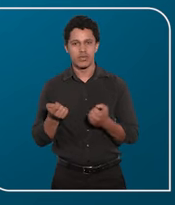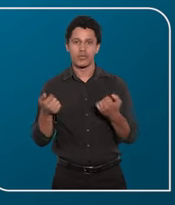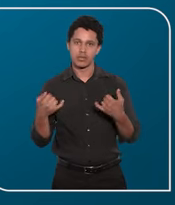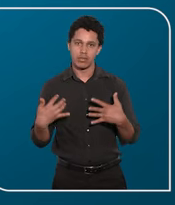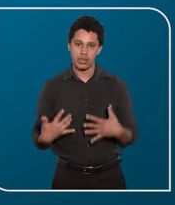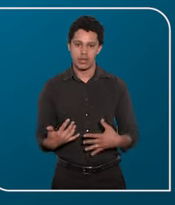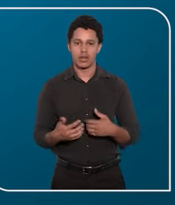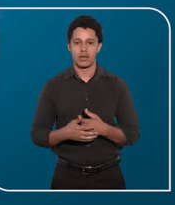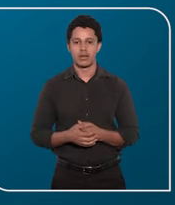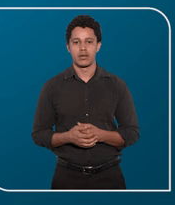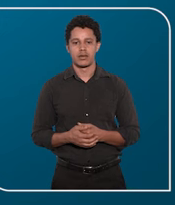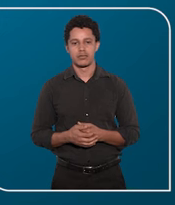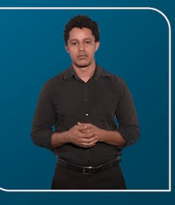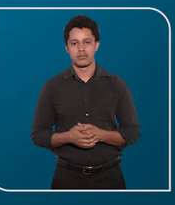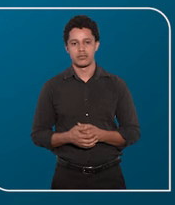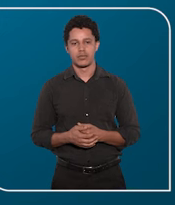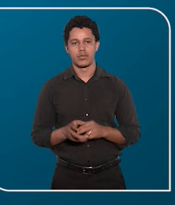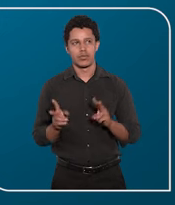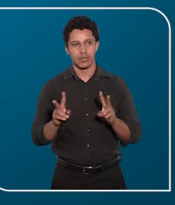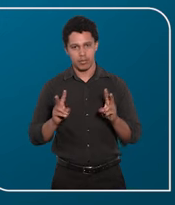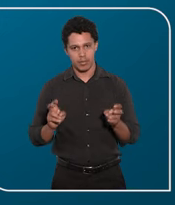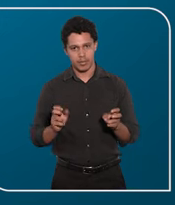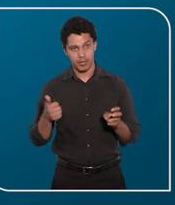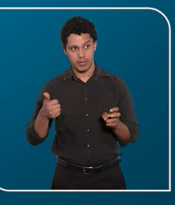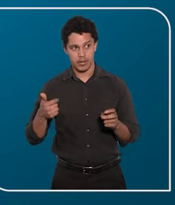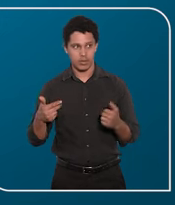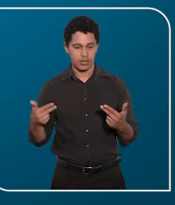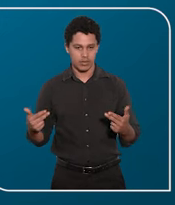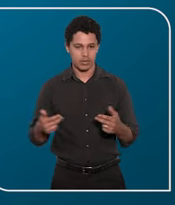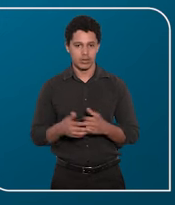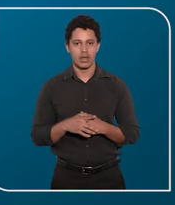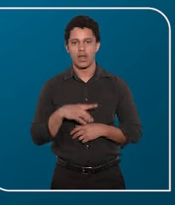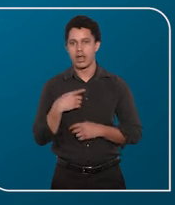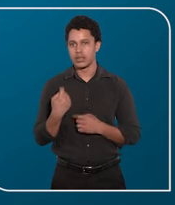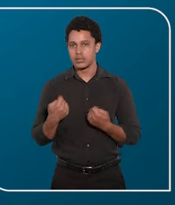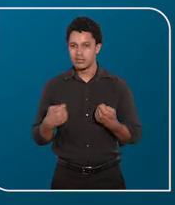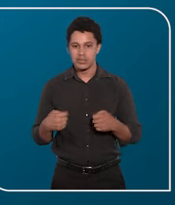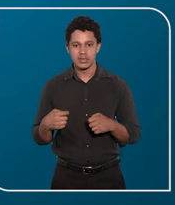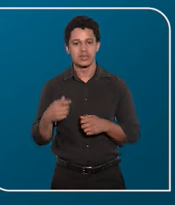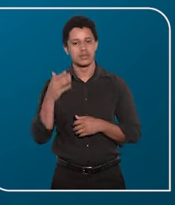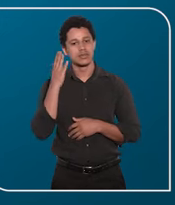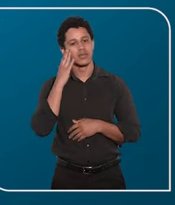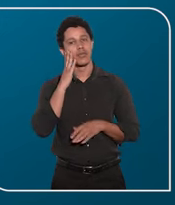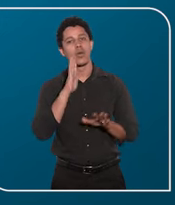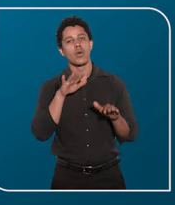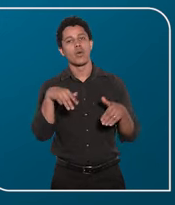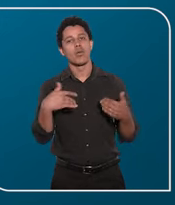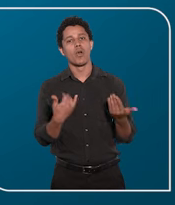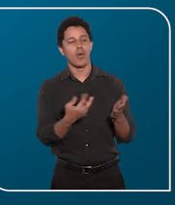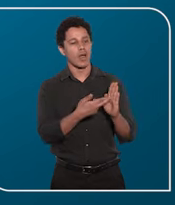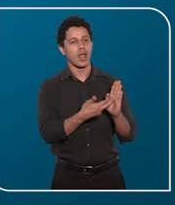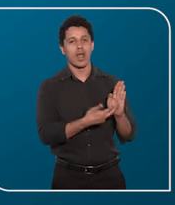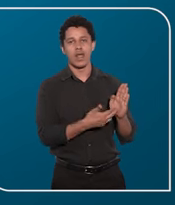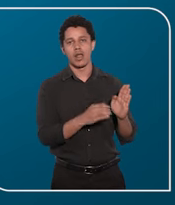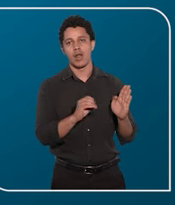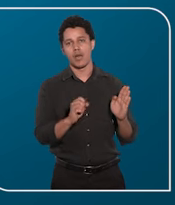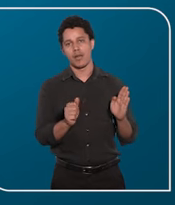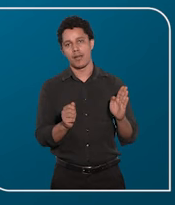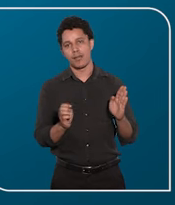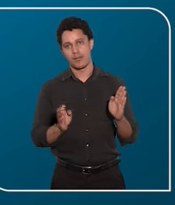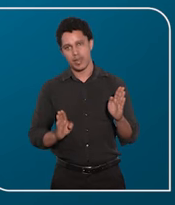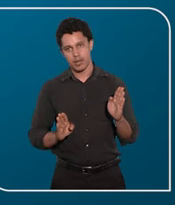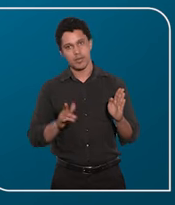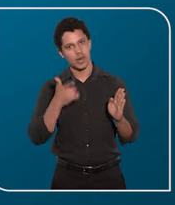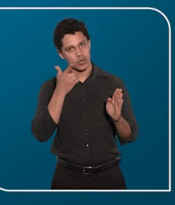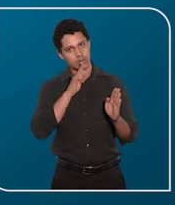Fátima. Vamos para as questões. Primeira questão é o seguinte: nós precisamos entender qual é o regime jurídico da OAB, para entender